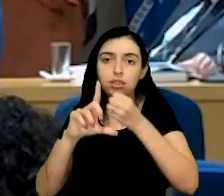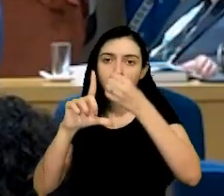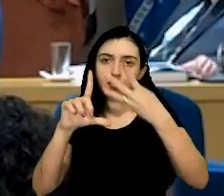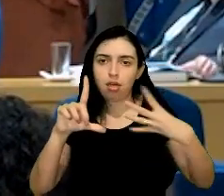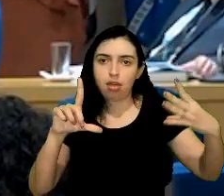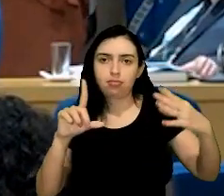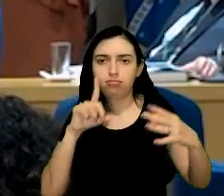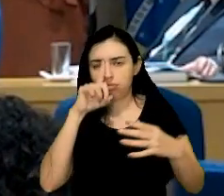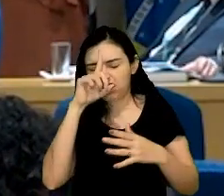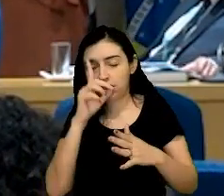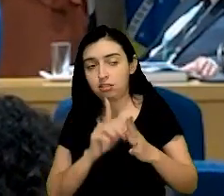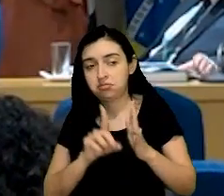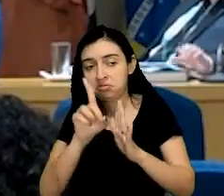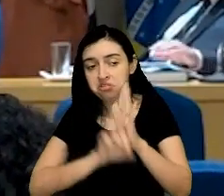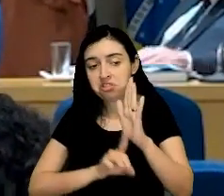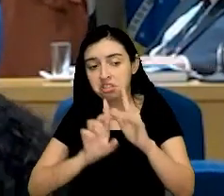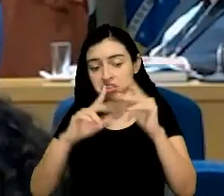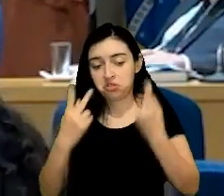humanos.